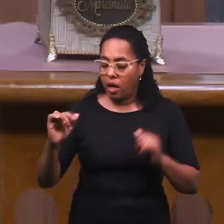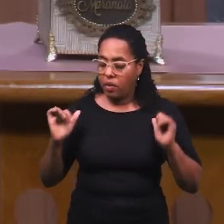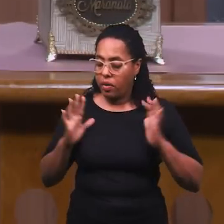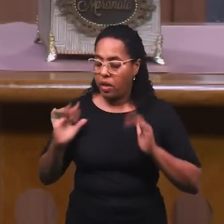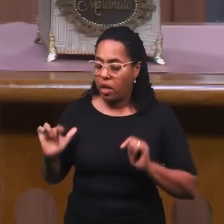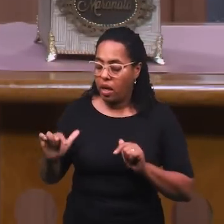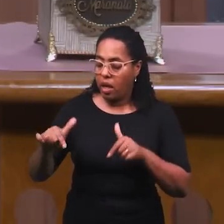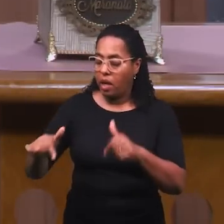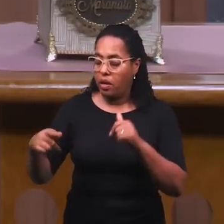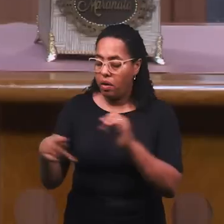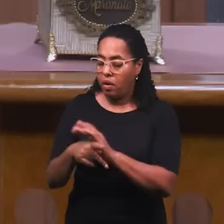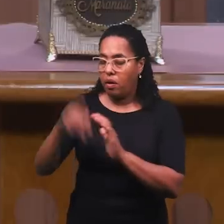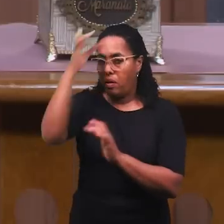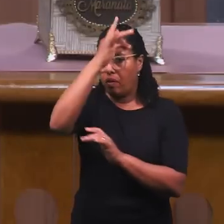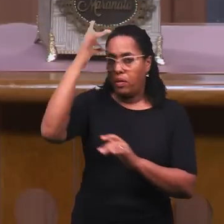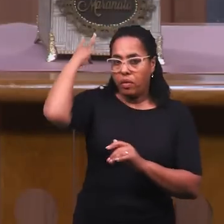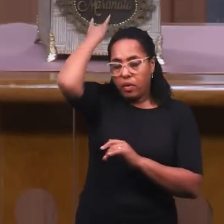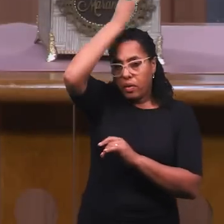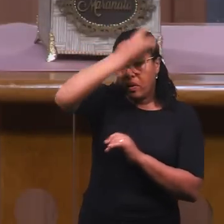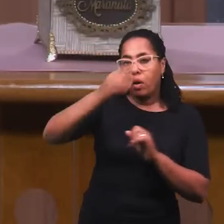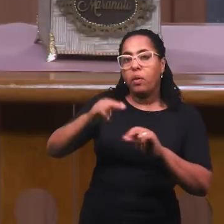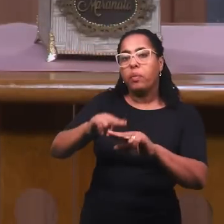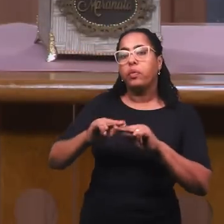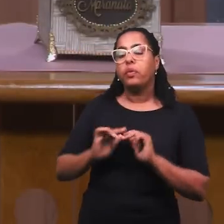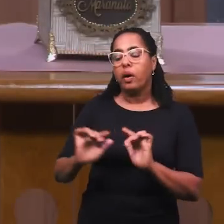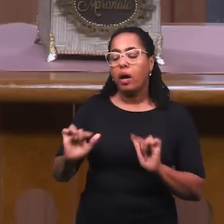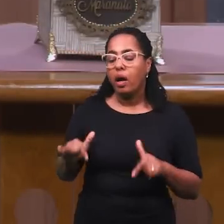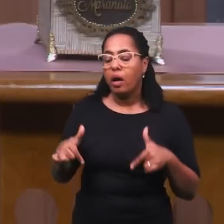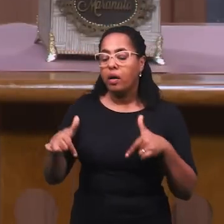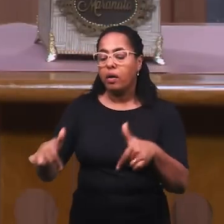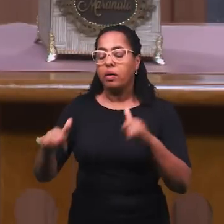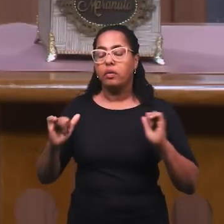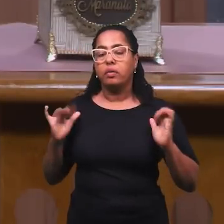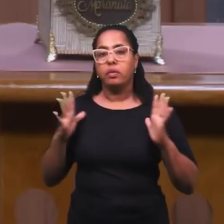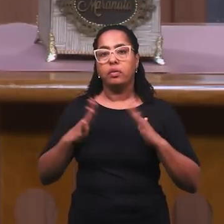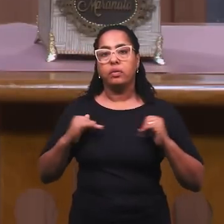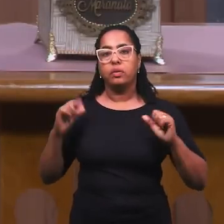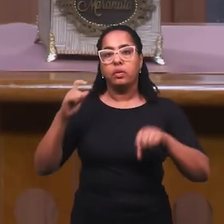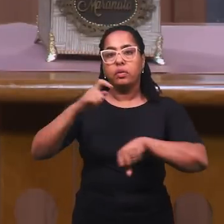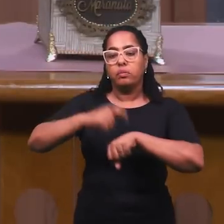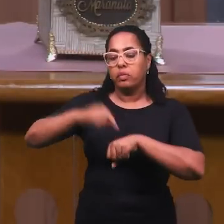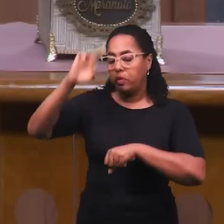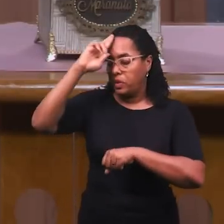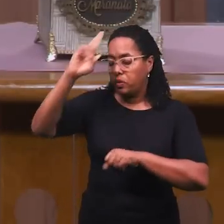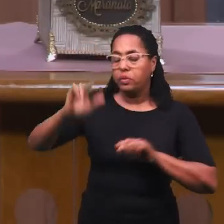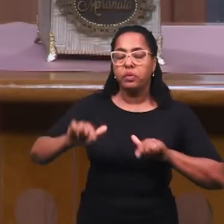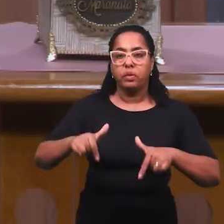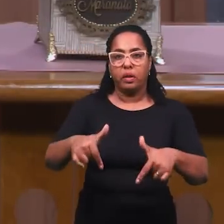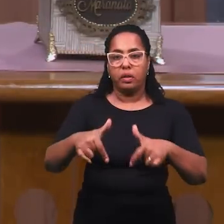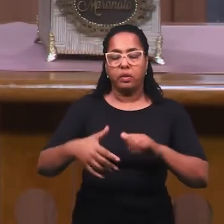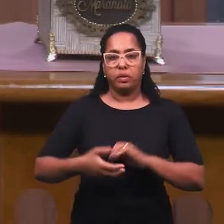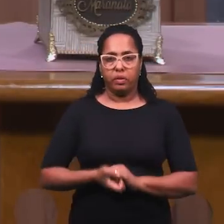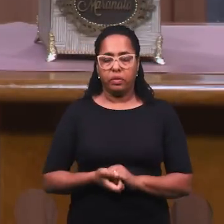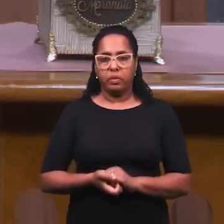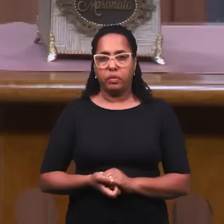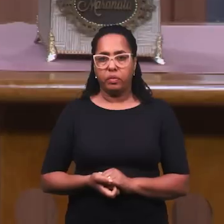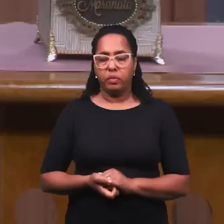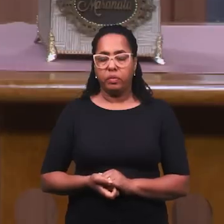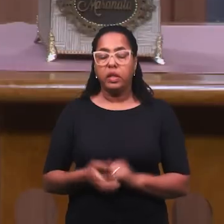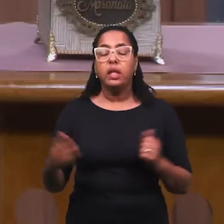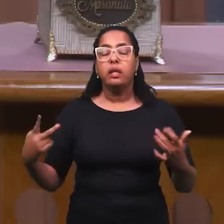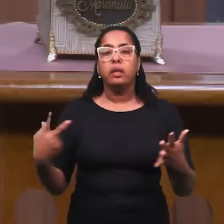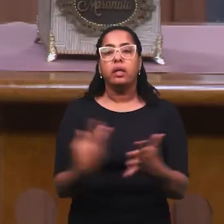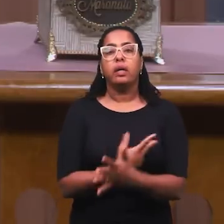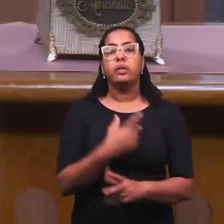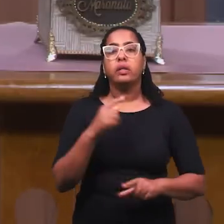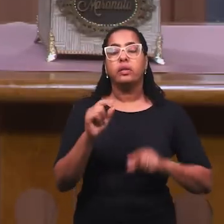ali é a operação do Espírito Santo, porque é a ministração de anjos quando o Senhor está operando.